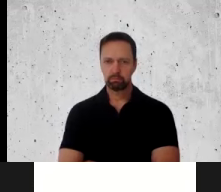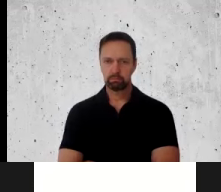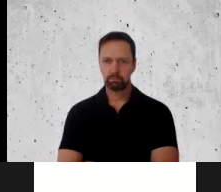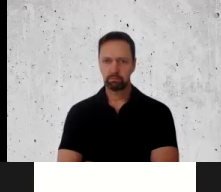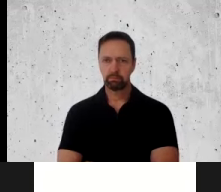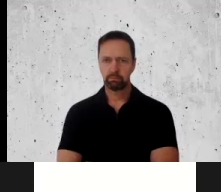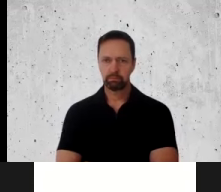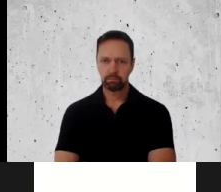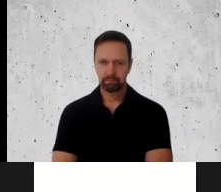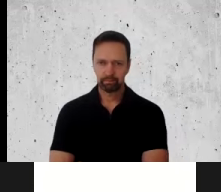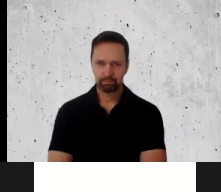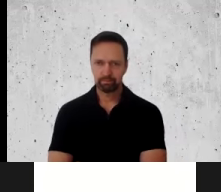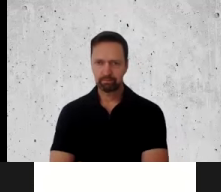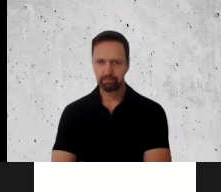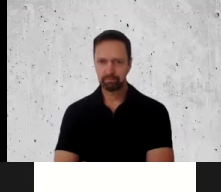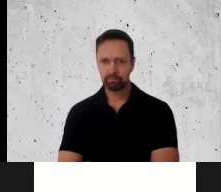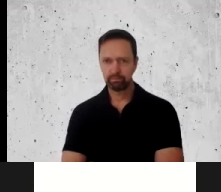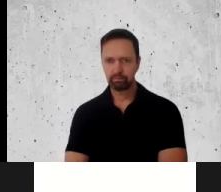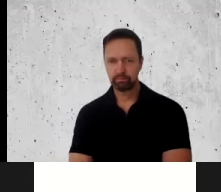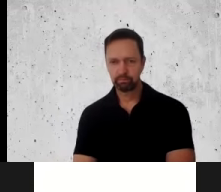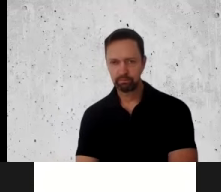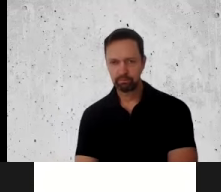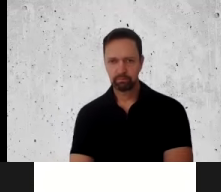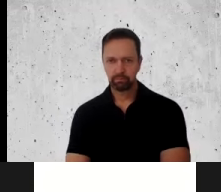arriscando a fazer esse comentário aqui, porque é a linha